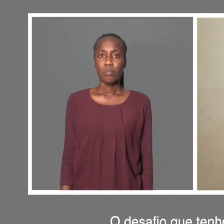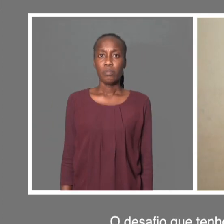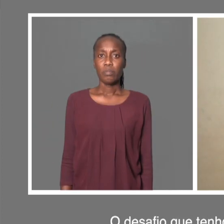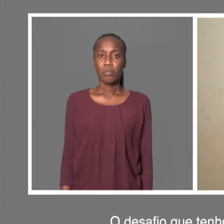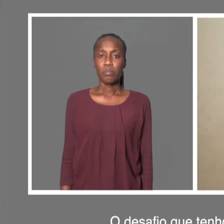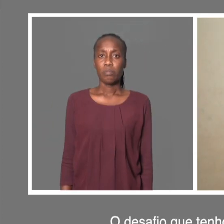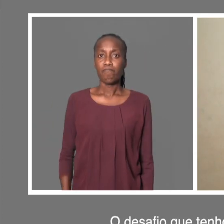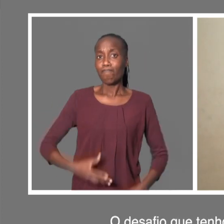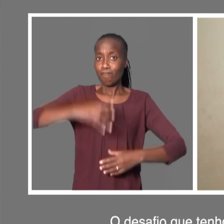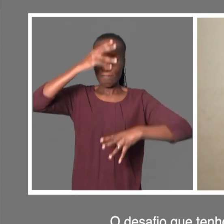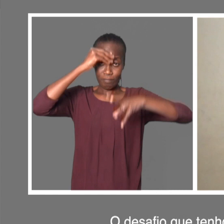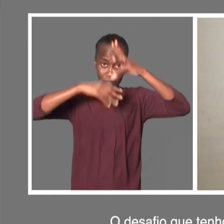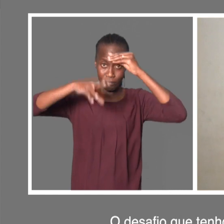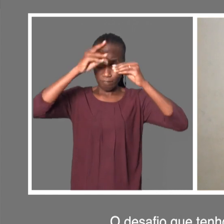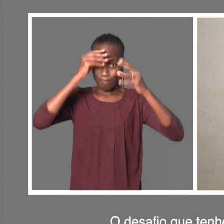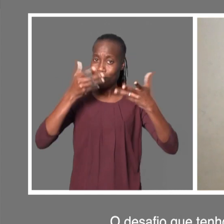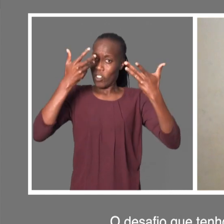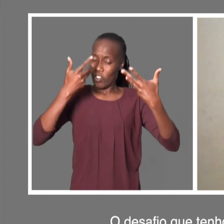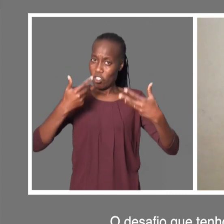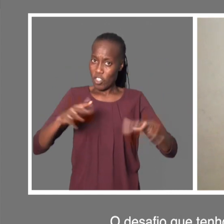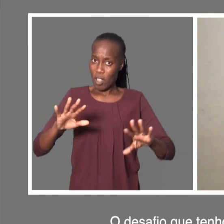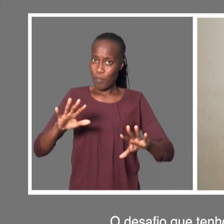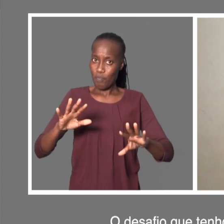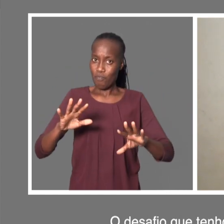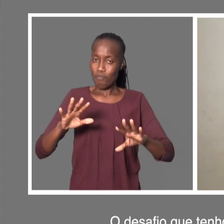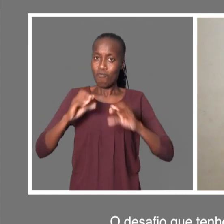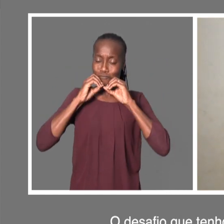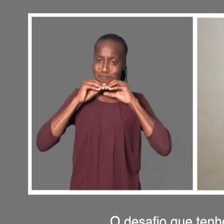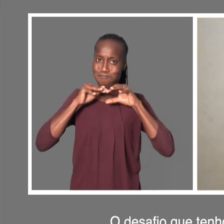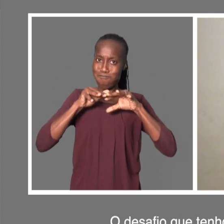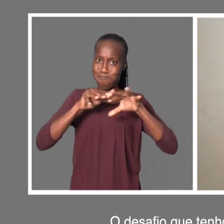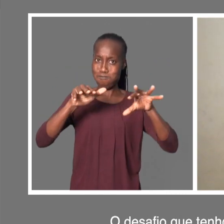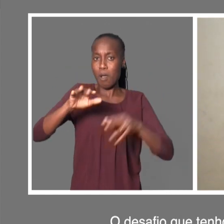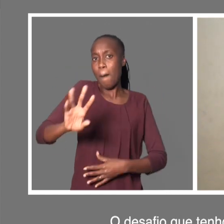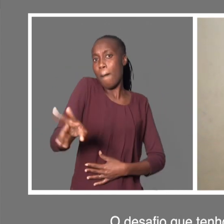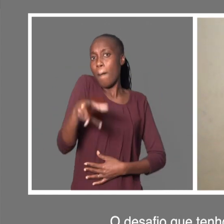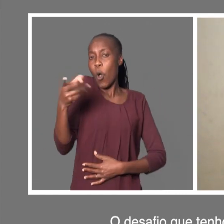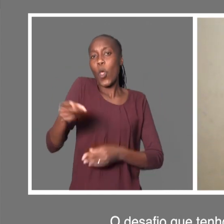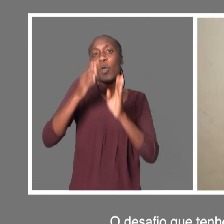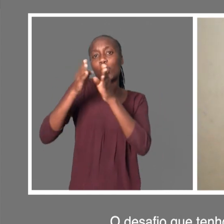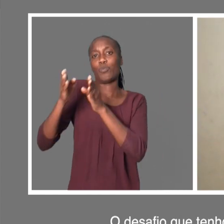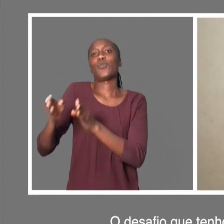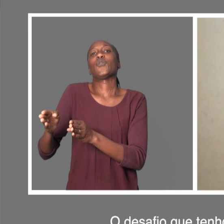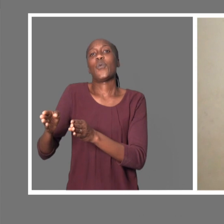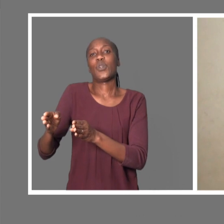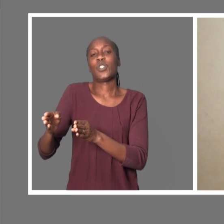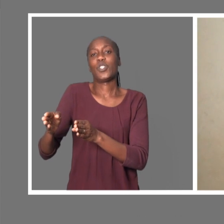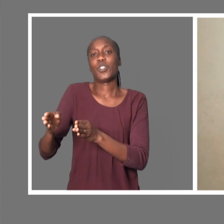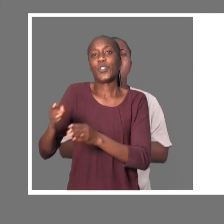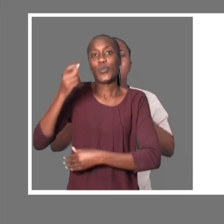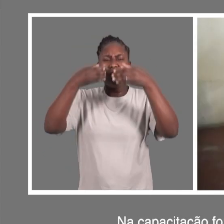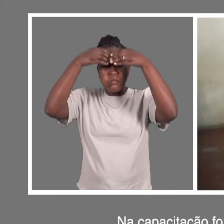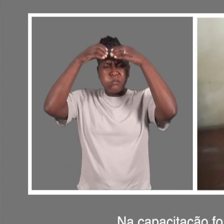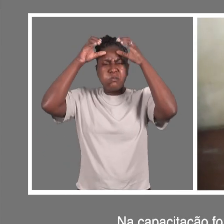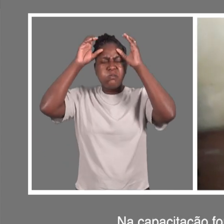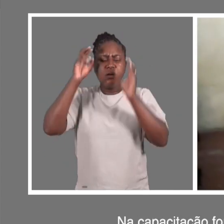Que desafio eu tenho é de expandir também o meu conhecimento para os outros que não aprenderam.